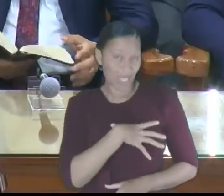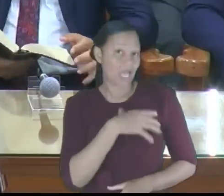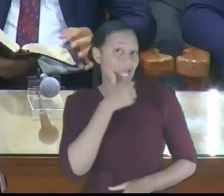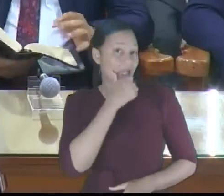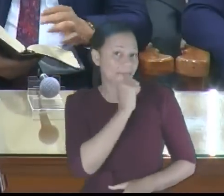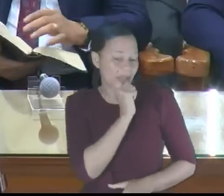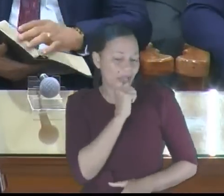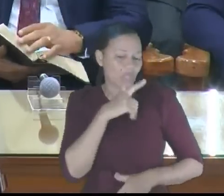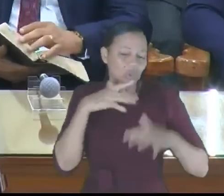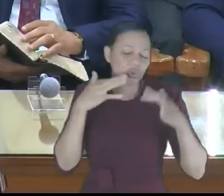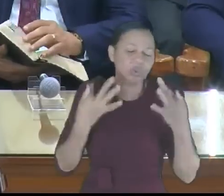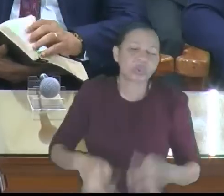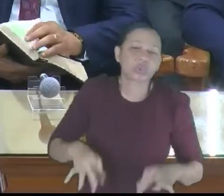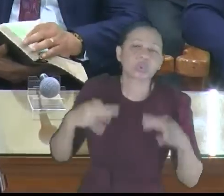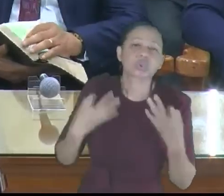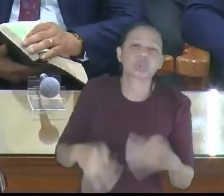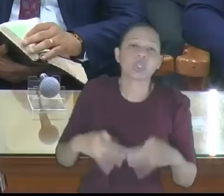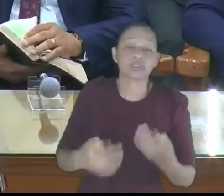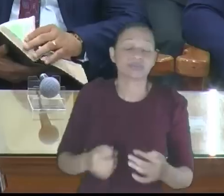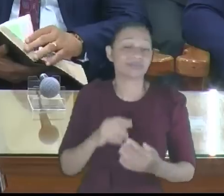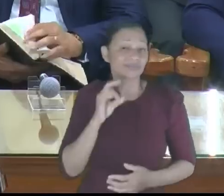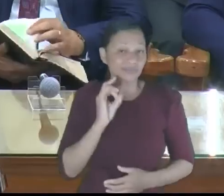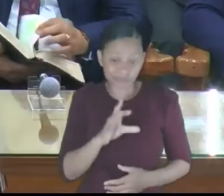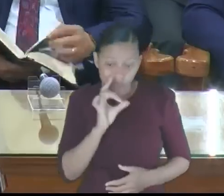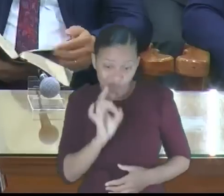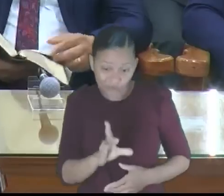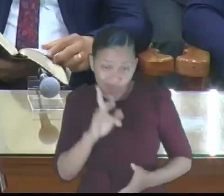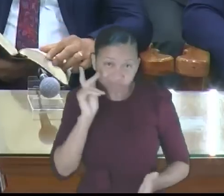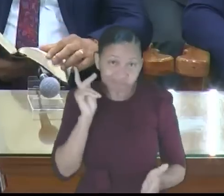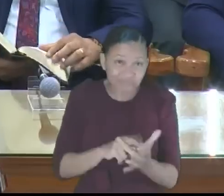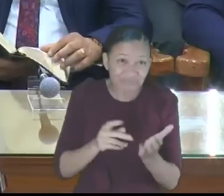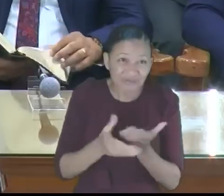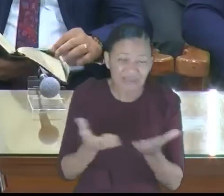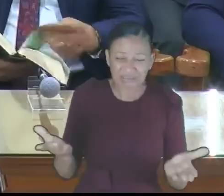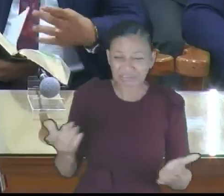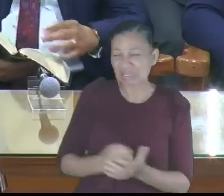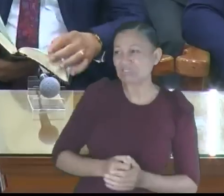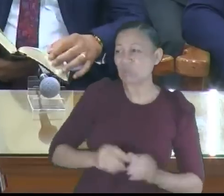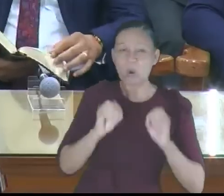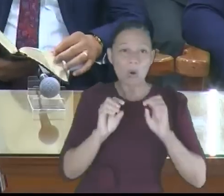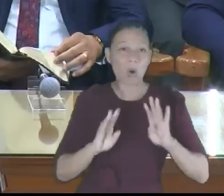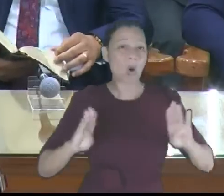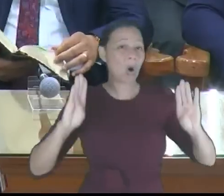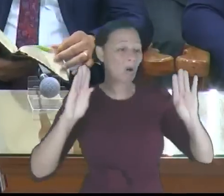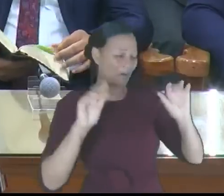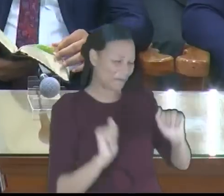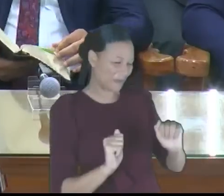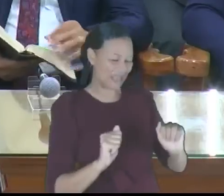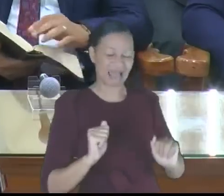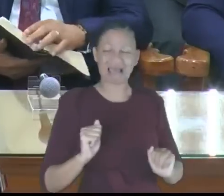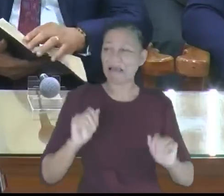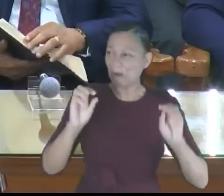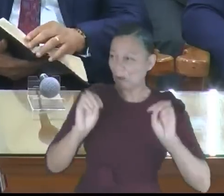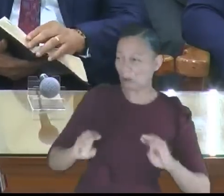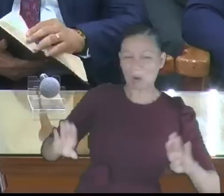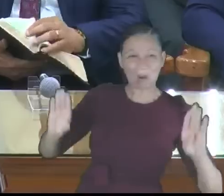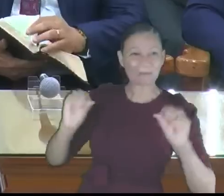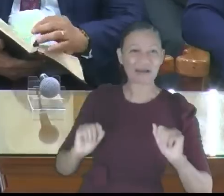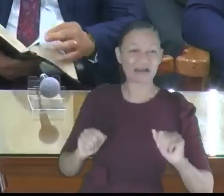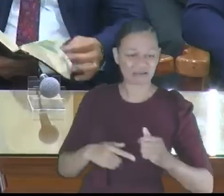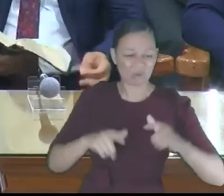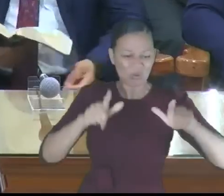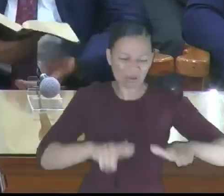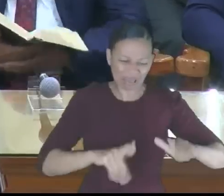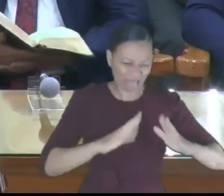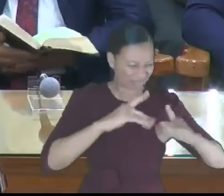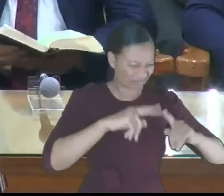dores de parto. Igreja só é igreja se tiver. Igreja não é farra, irmão. Hoje em dia tem muitos lugares que se dizem igreja, mas